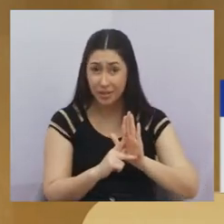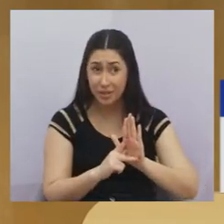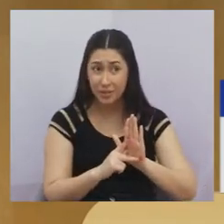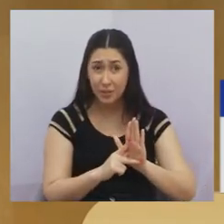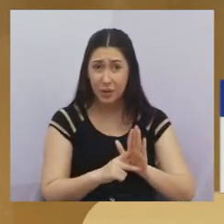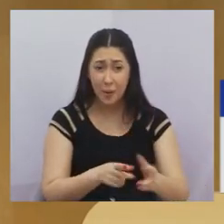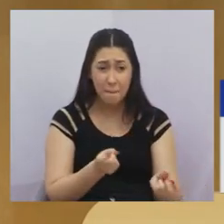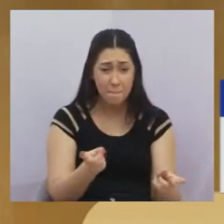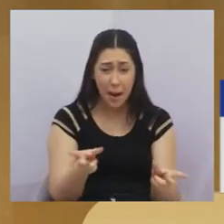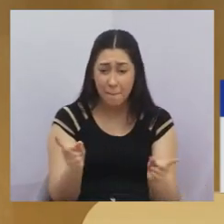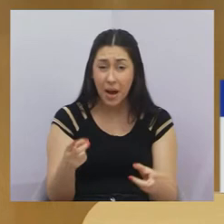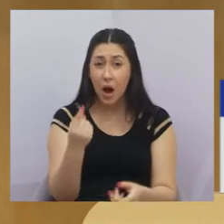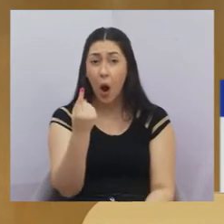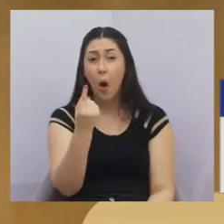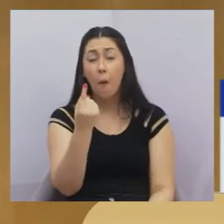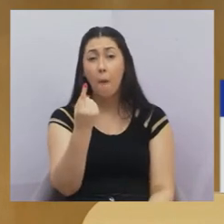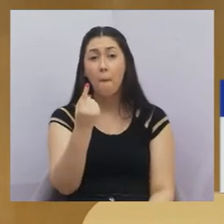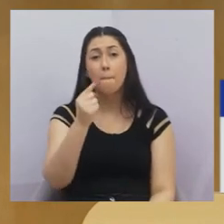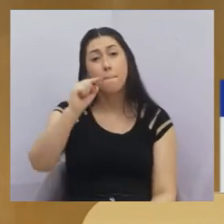um gasto de